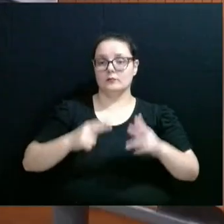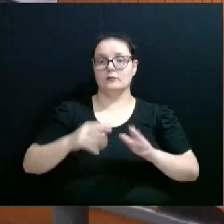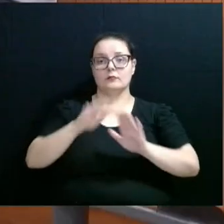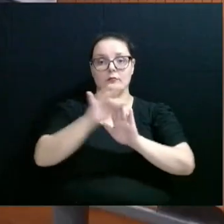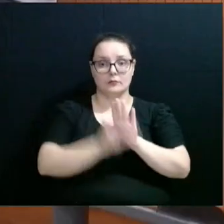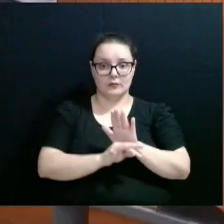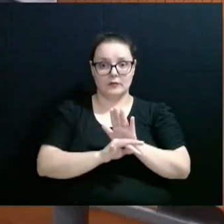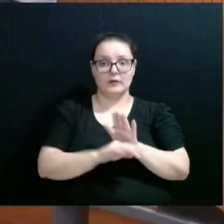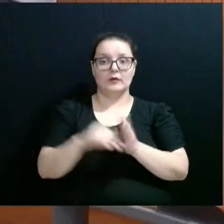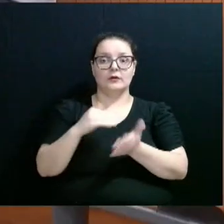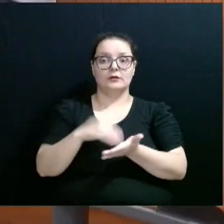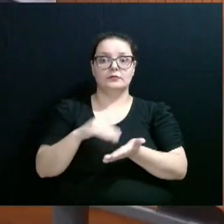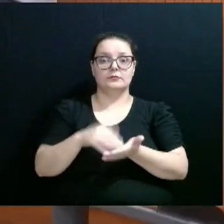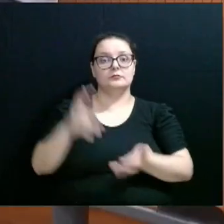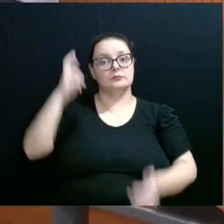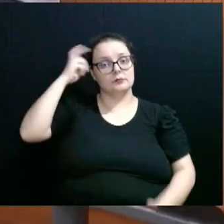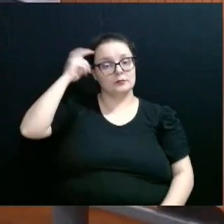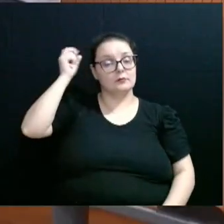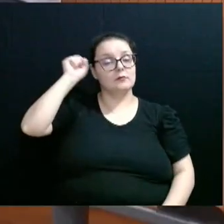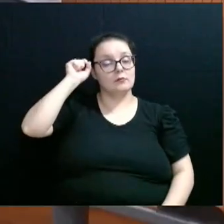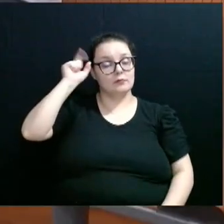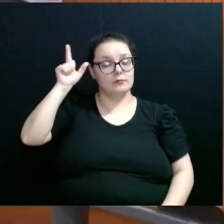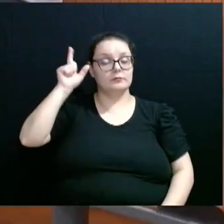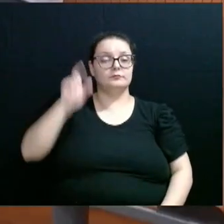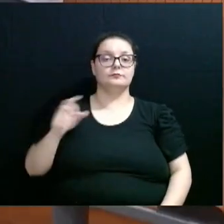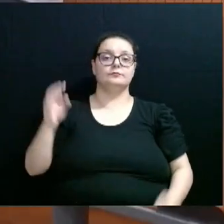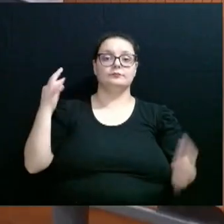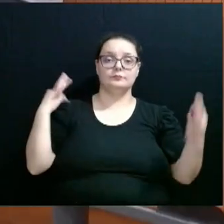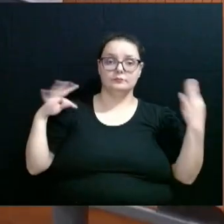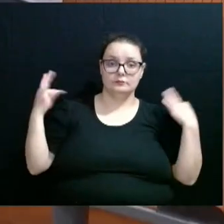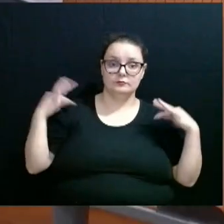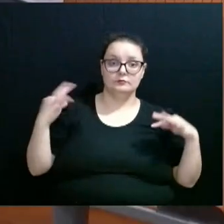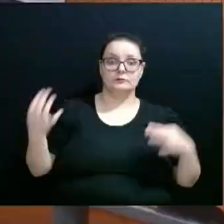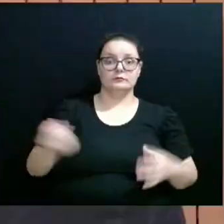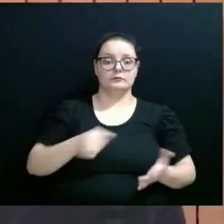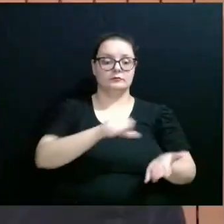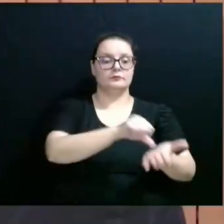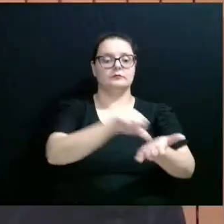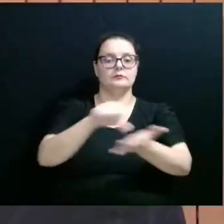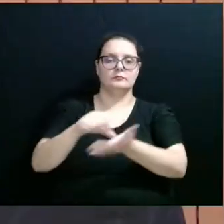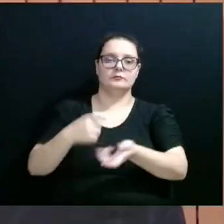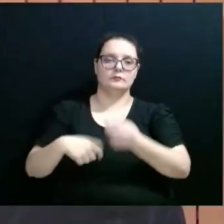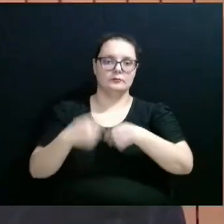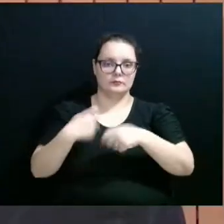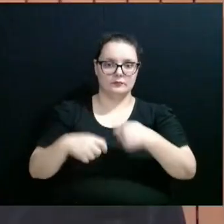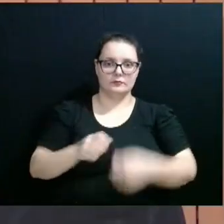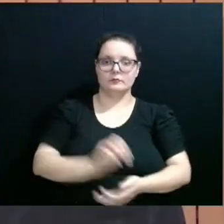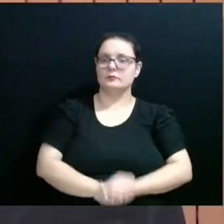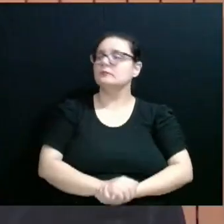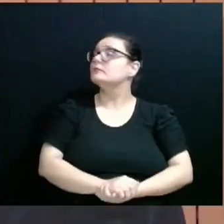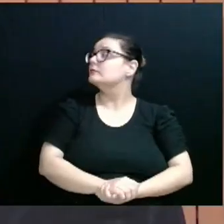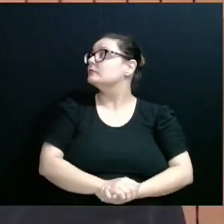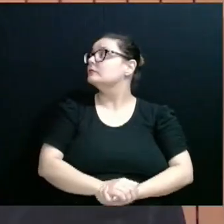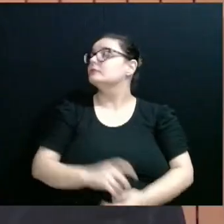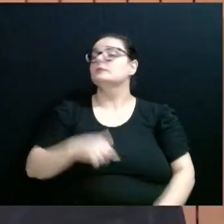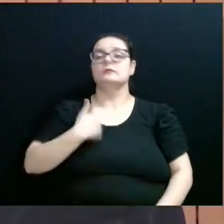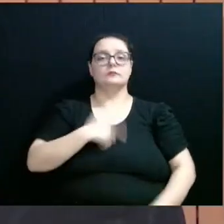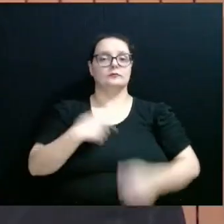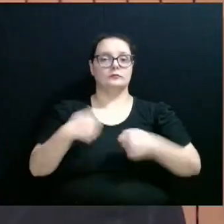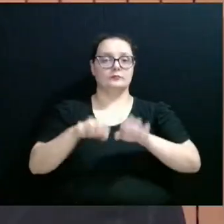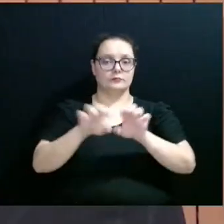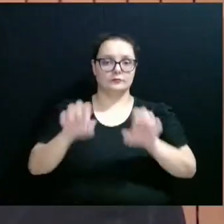de Cultura e Turismo passa a contar com novas unidades administrativas. A gente precisa ter essa estruturação. Então,